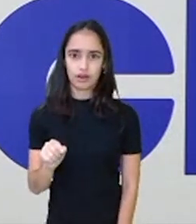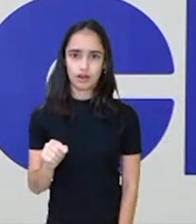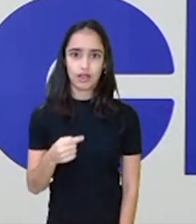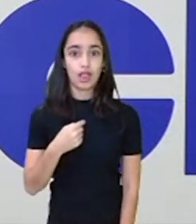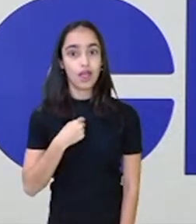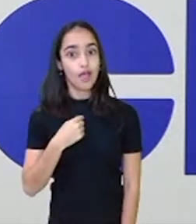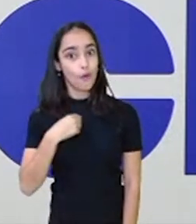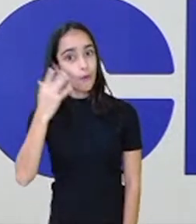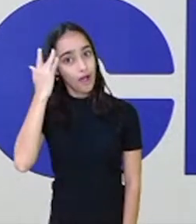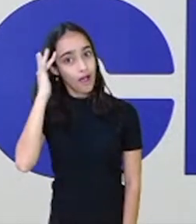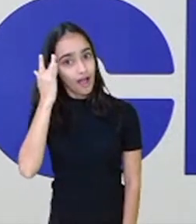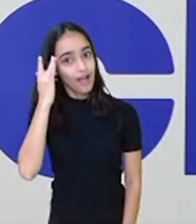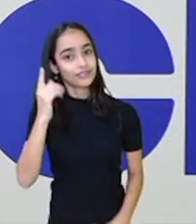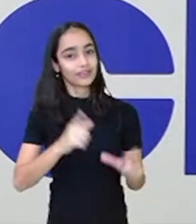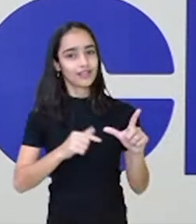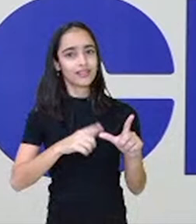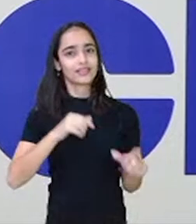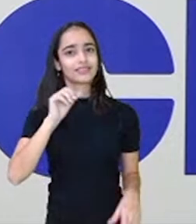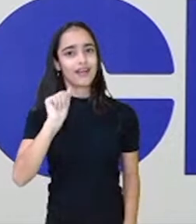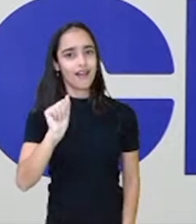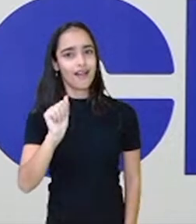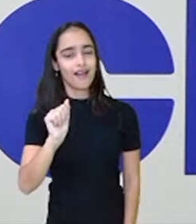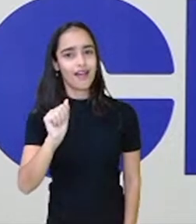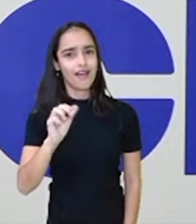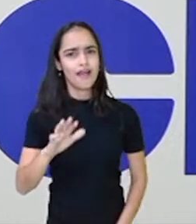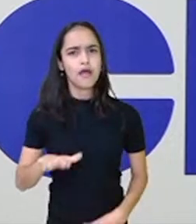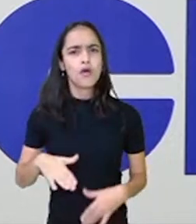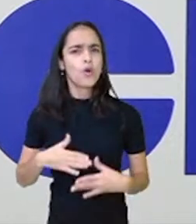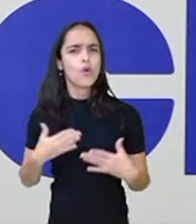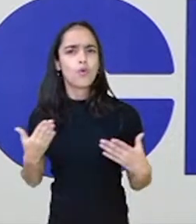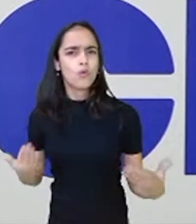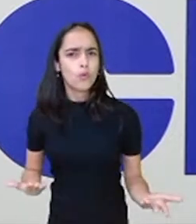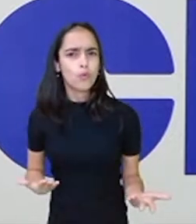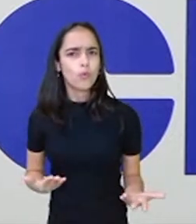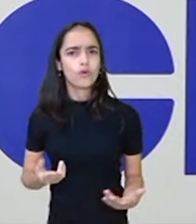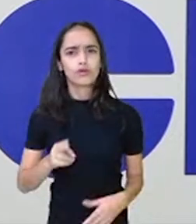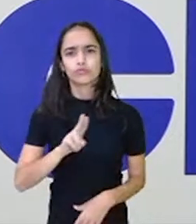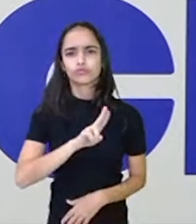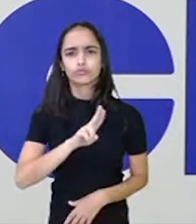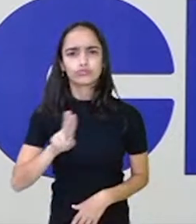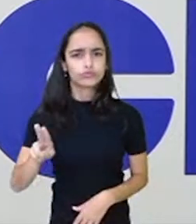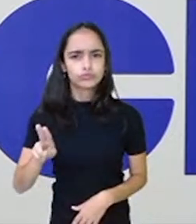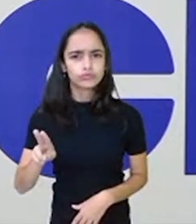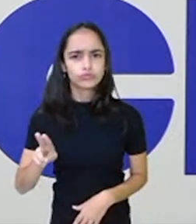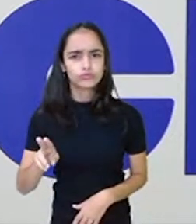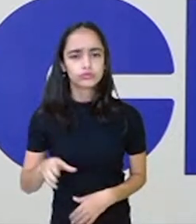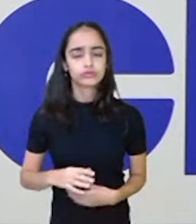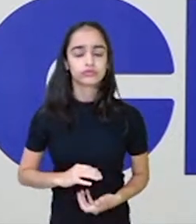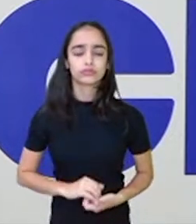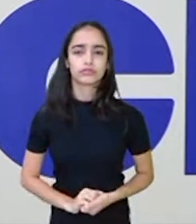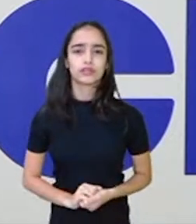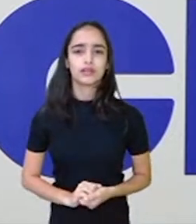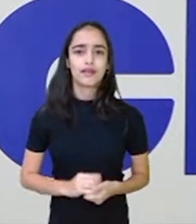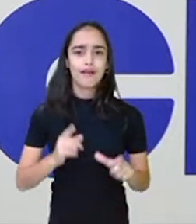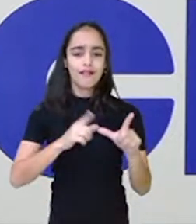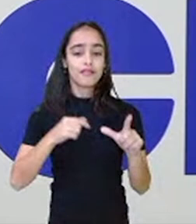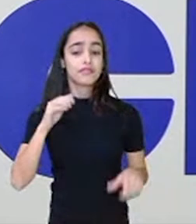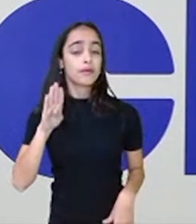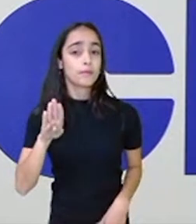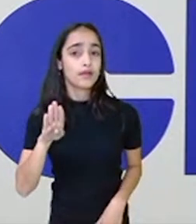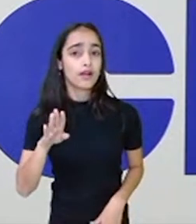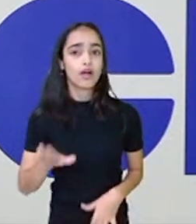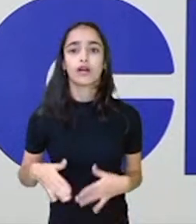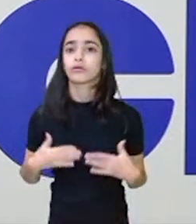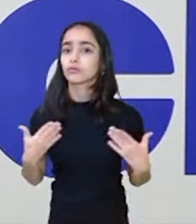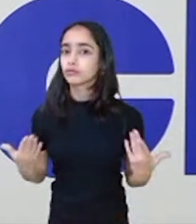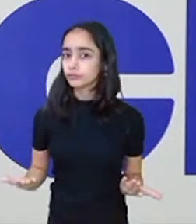Eli? Ó, qual é o seu nome, né, Ana? Eu acredito que foi para a letra A, né? E para a letra B? Então, e aí, professora Eli,